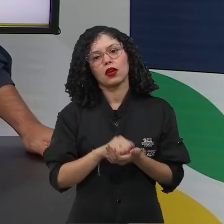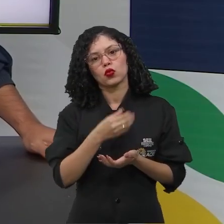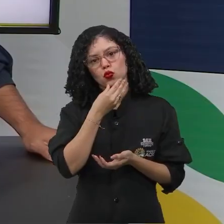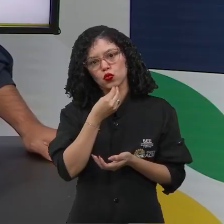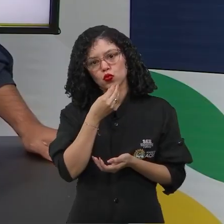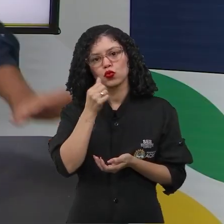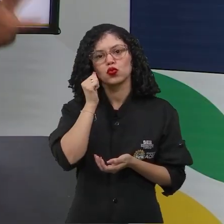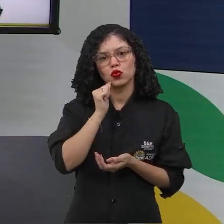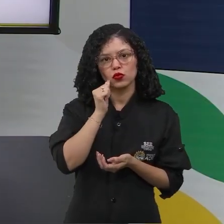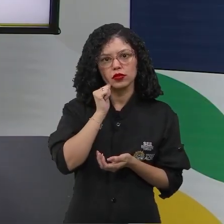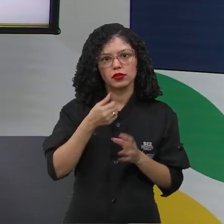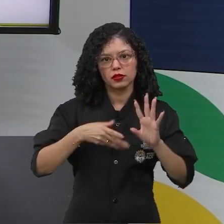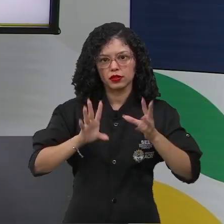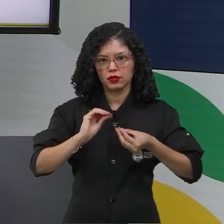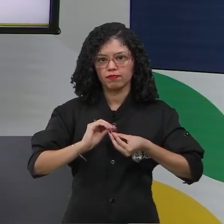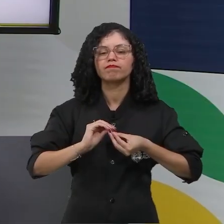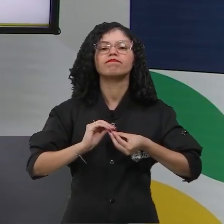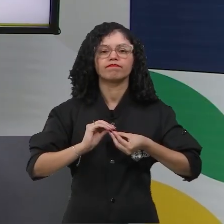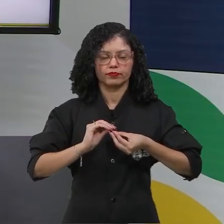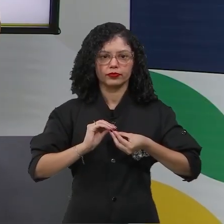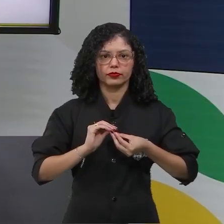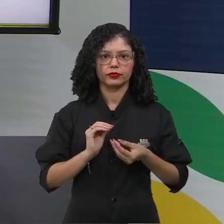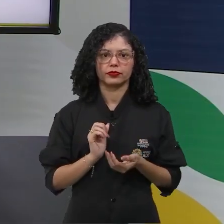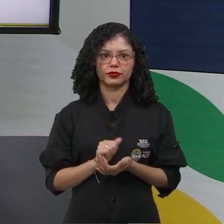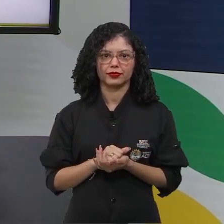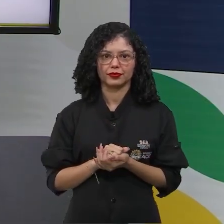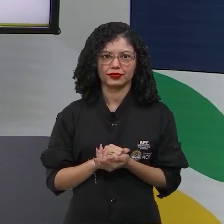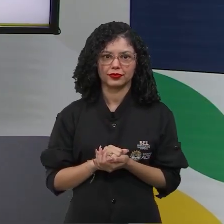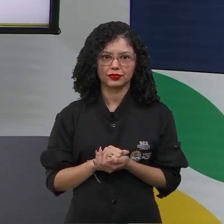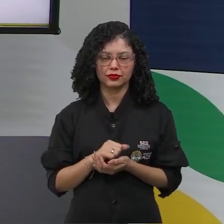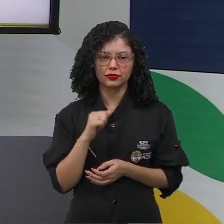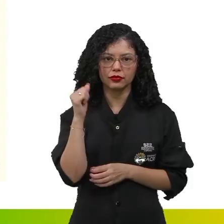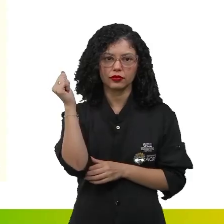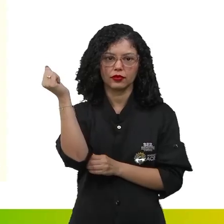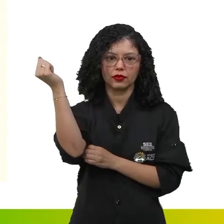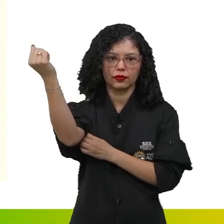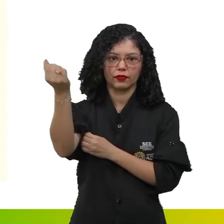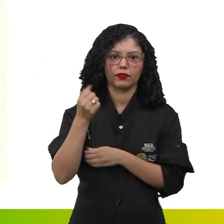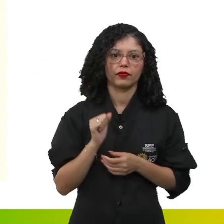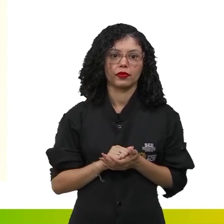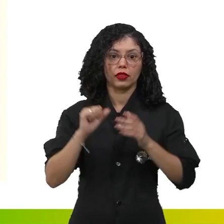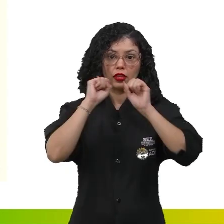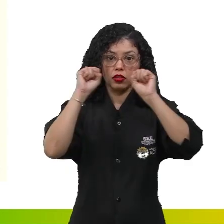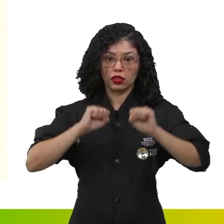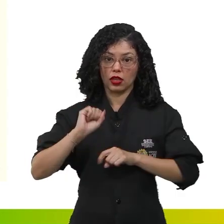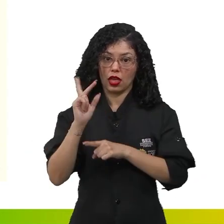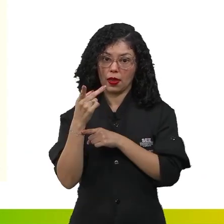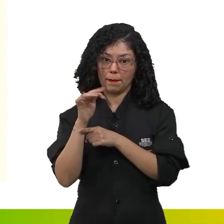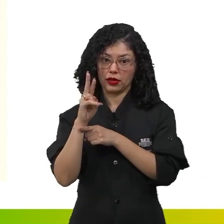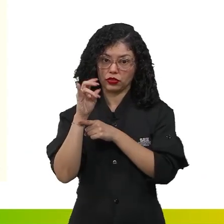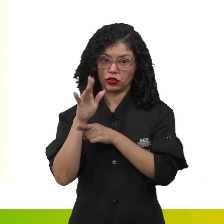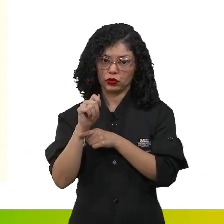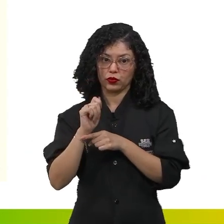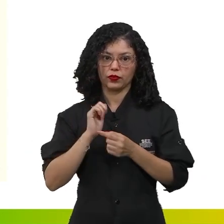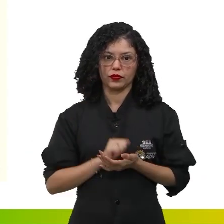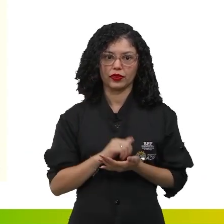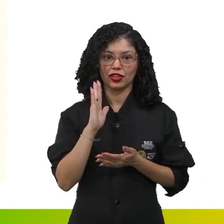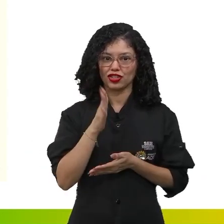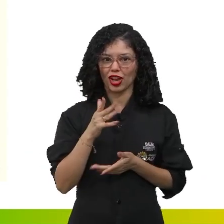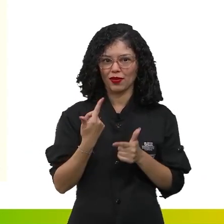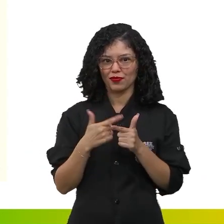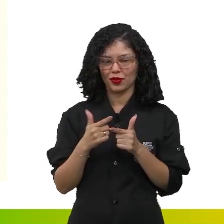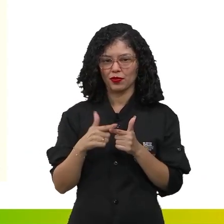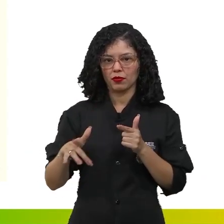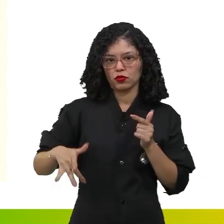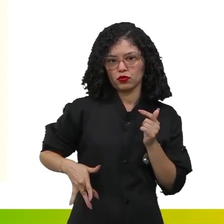meninas. Resumindo, esse trava-língua é só isso, tá bom? Outro problema, consequência no sistema hepático, que já é problema